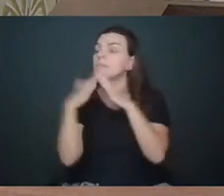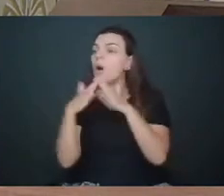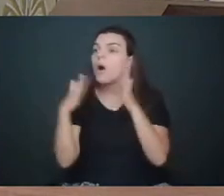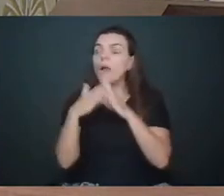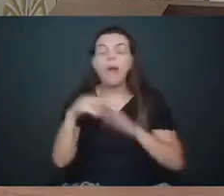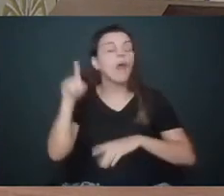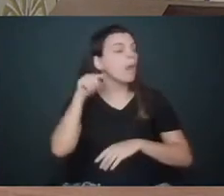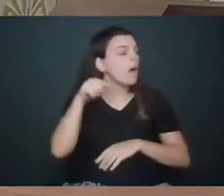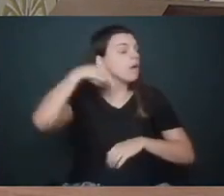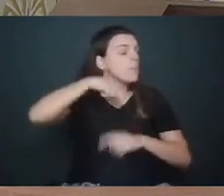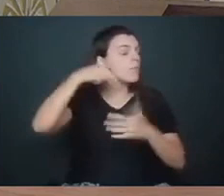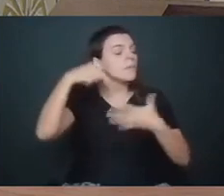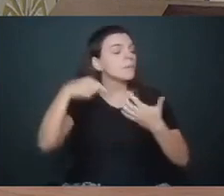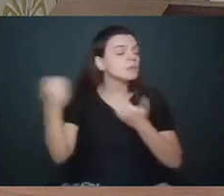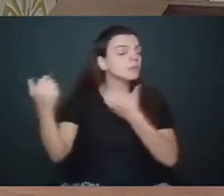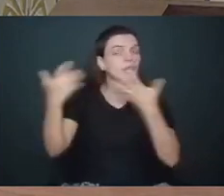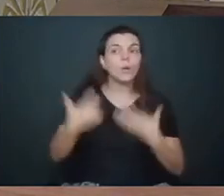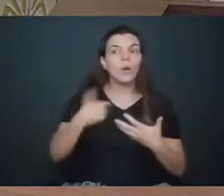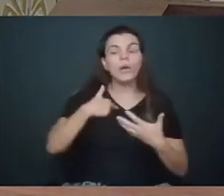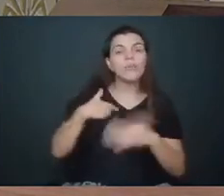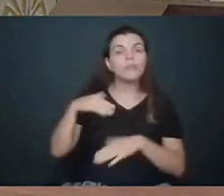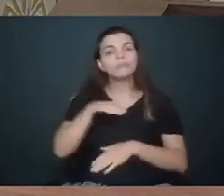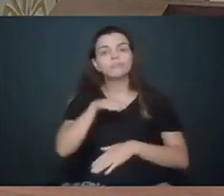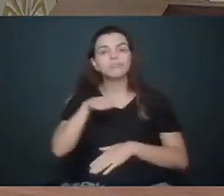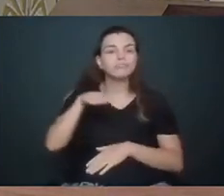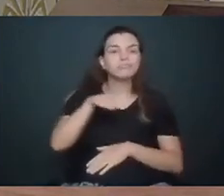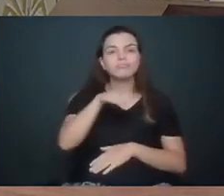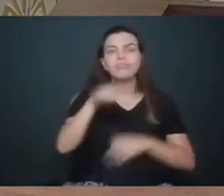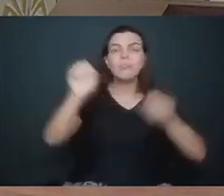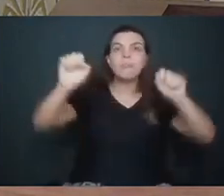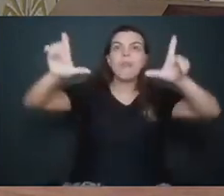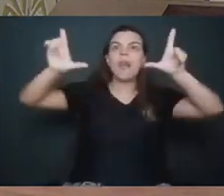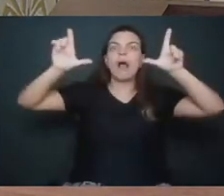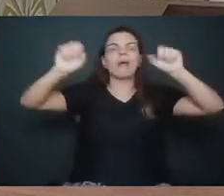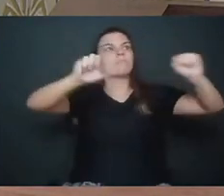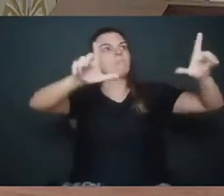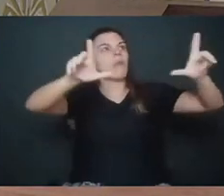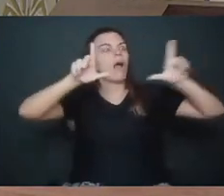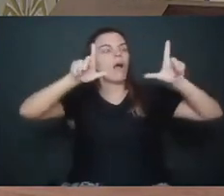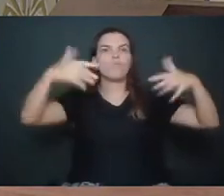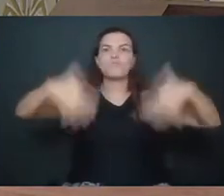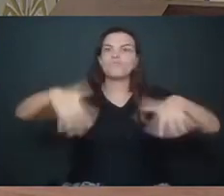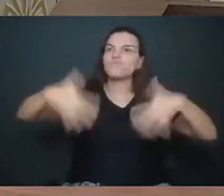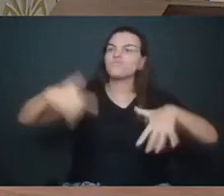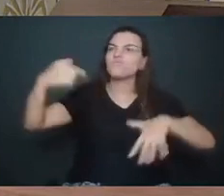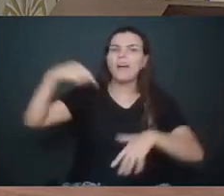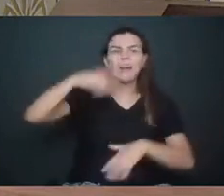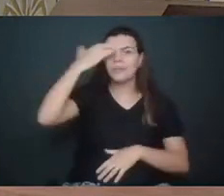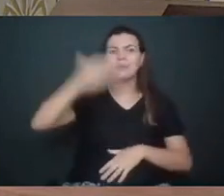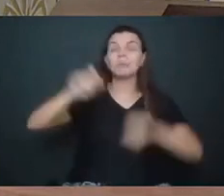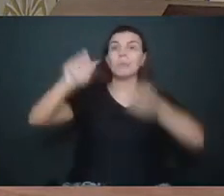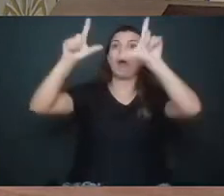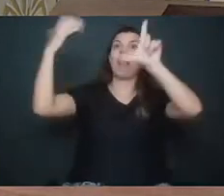no trânsito, de você não achar, etc, etc. Então, por favor, como aqui é um coletivo, acho que o assunto